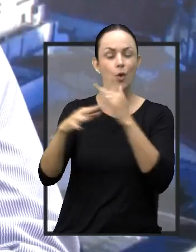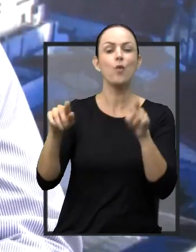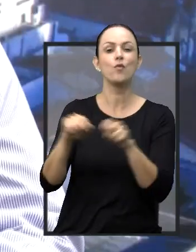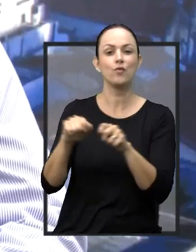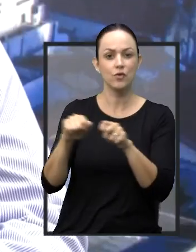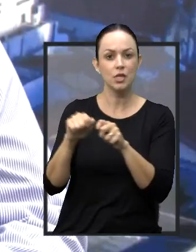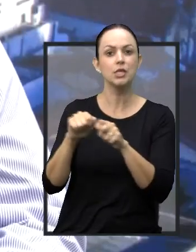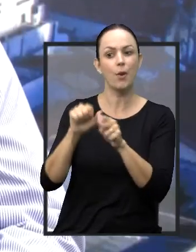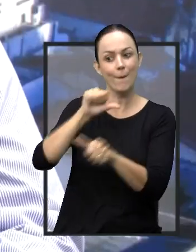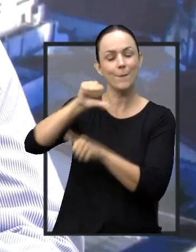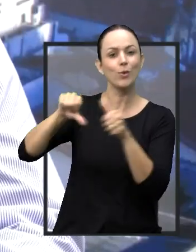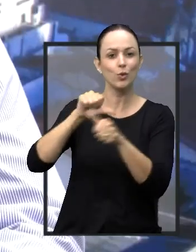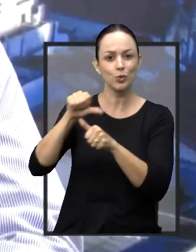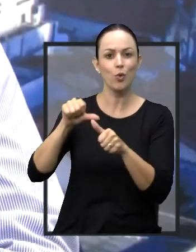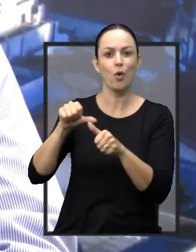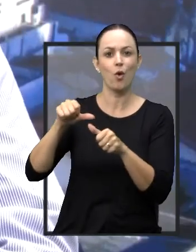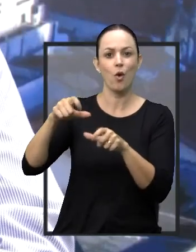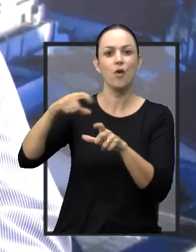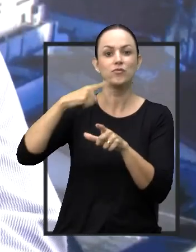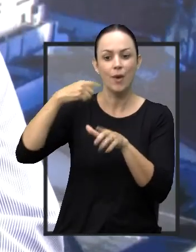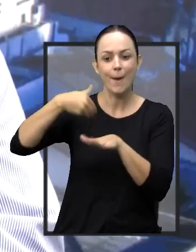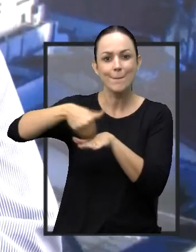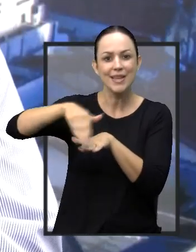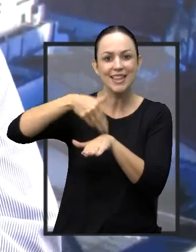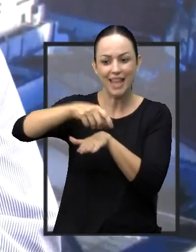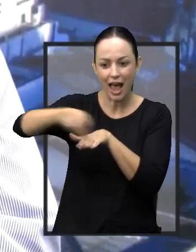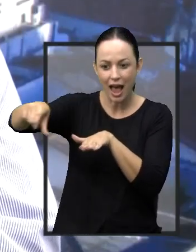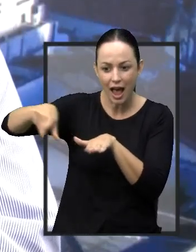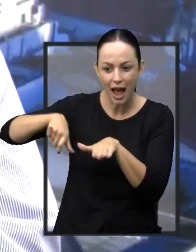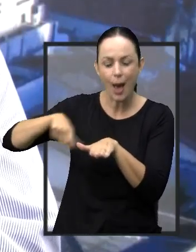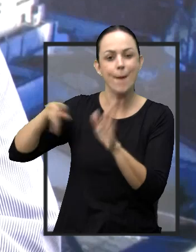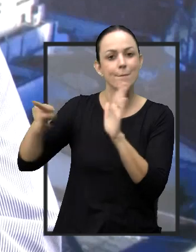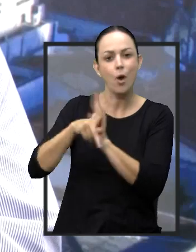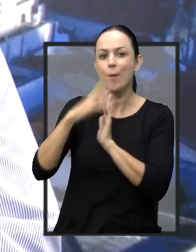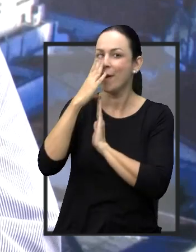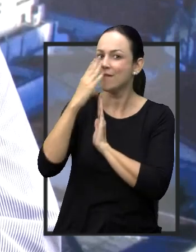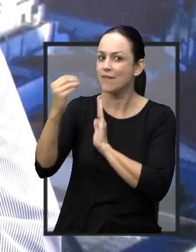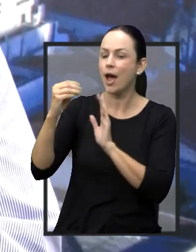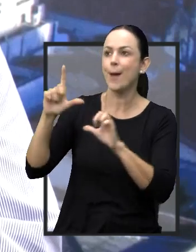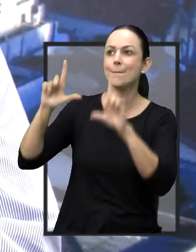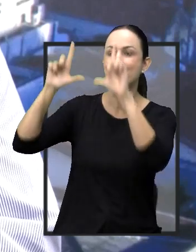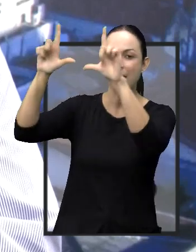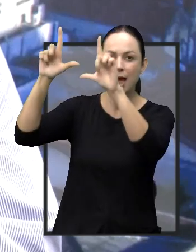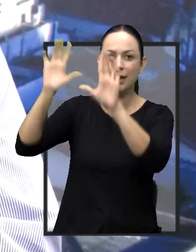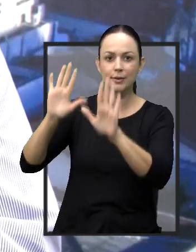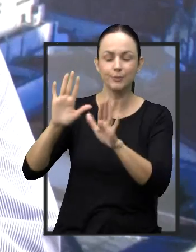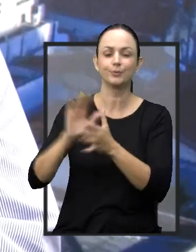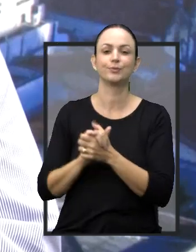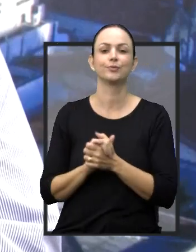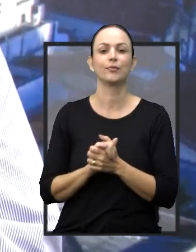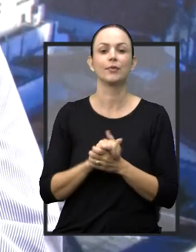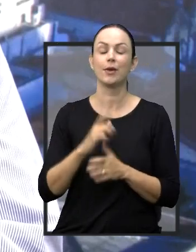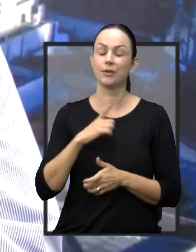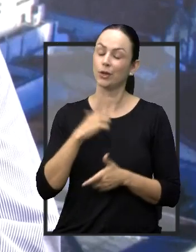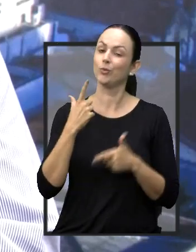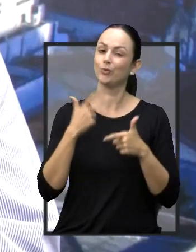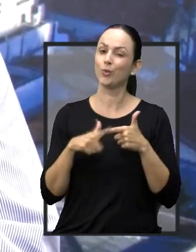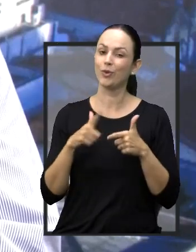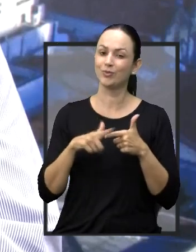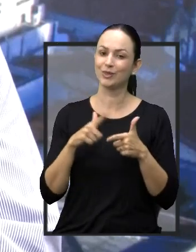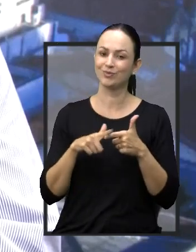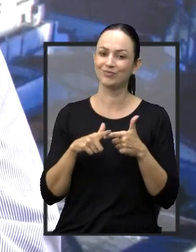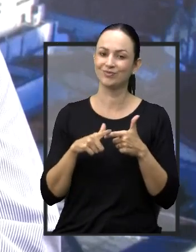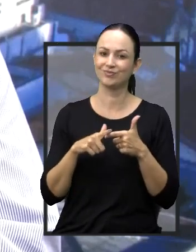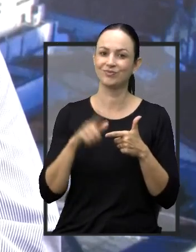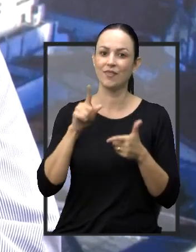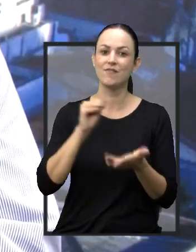a adequação da faixa, de placas, né? Então, me parece exitoso. Só que nós estamos enfrentando um problema, que é a